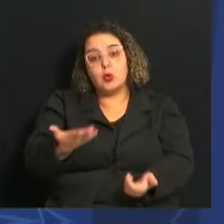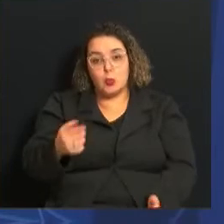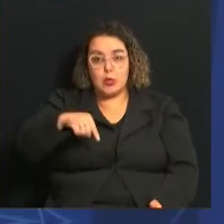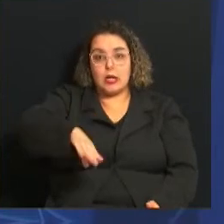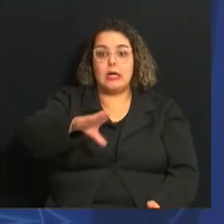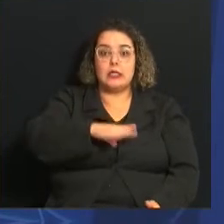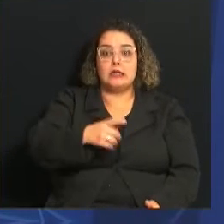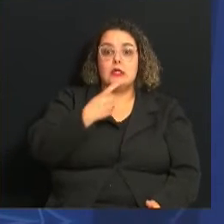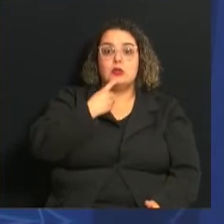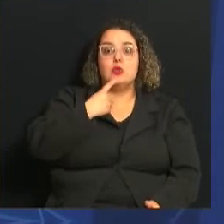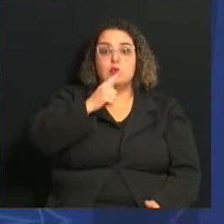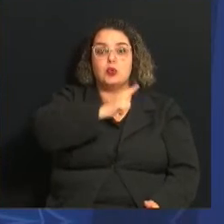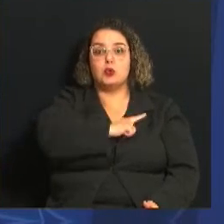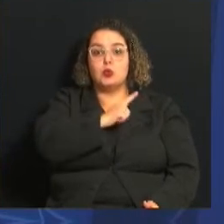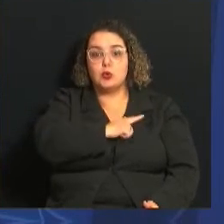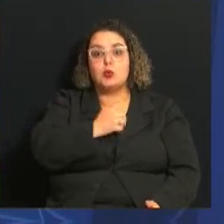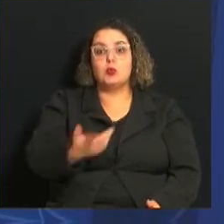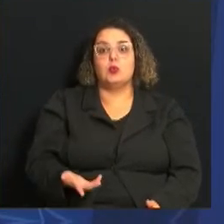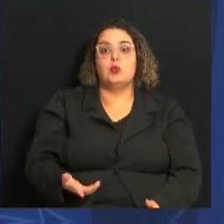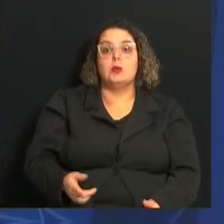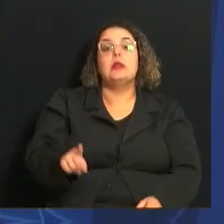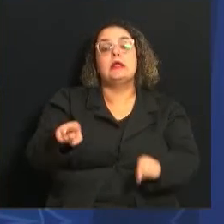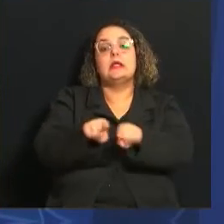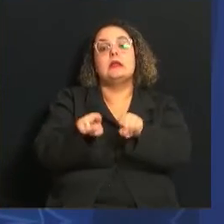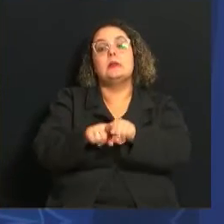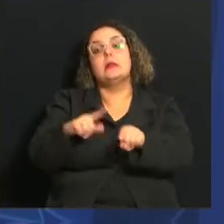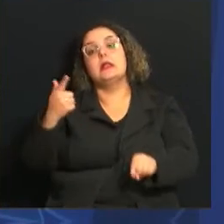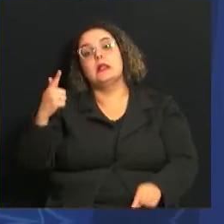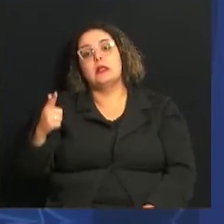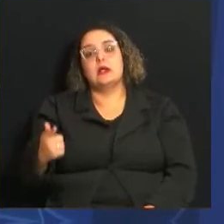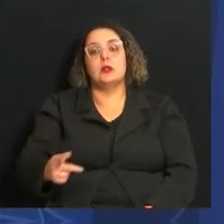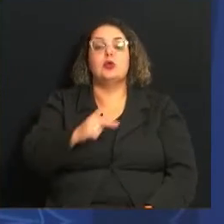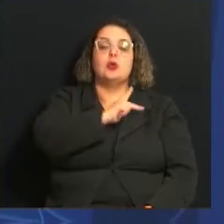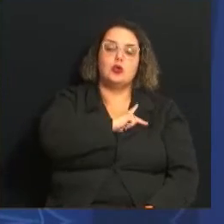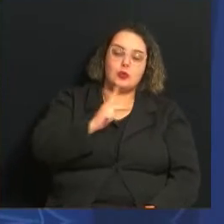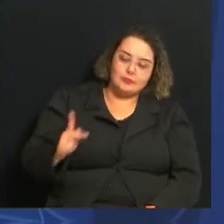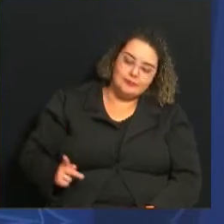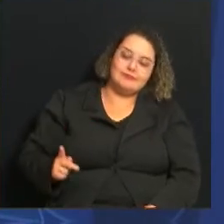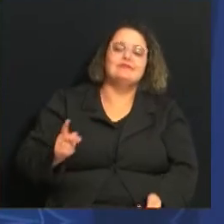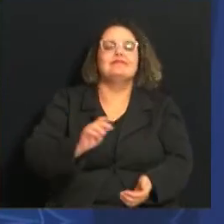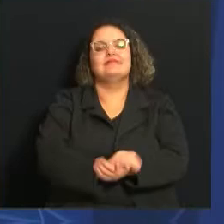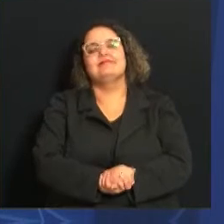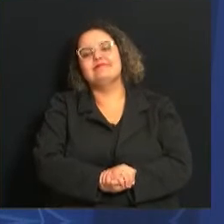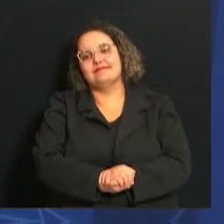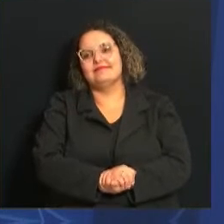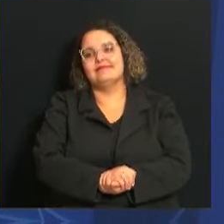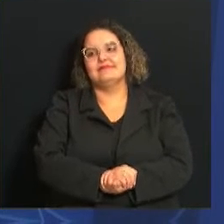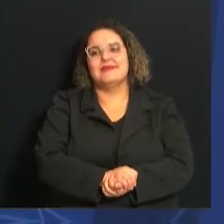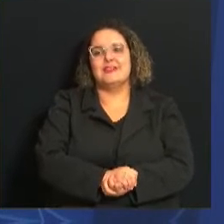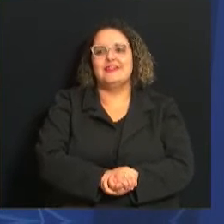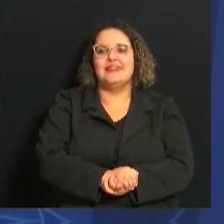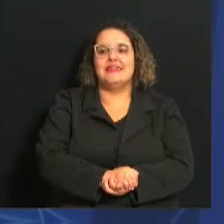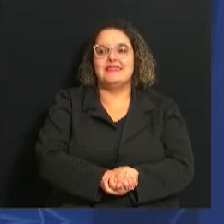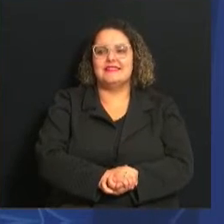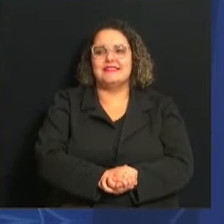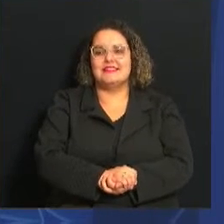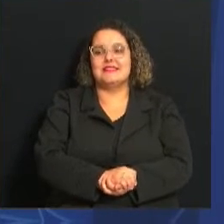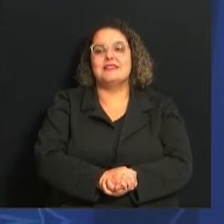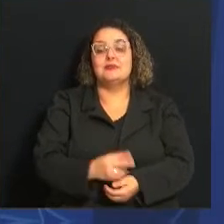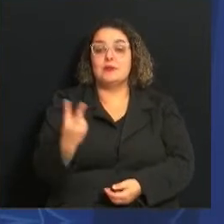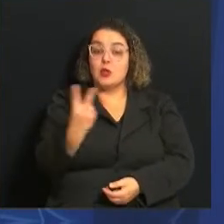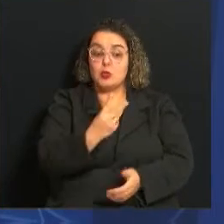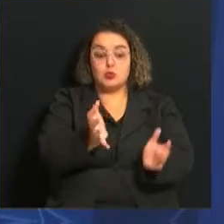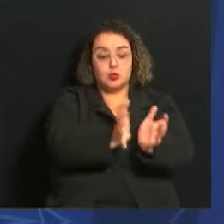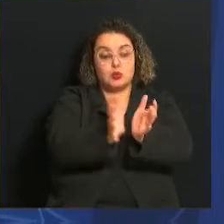Ituano, esse duelo direto. E também lá em Goiânia, entre Vila Nova e Ponte Preta. As duas equipes de